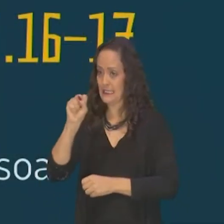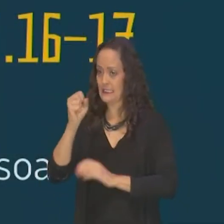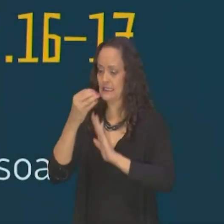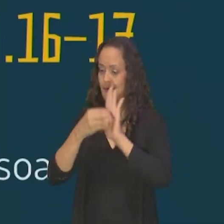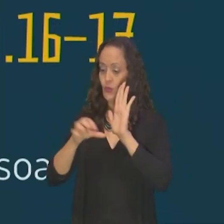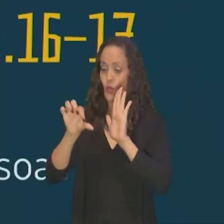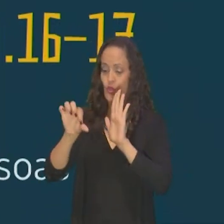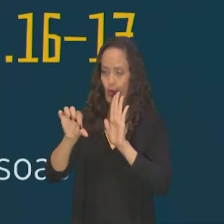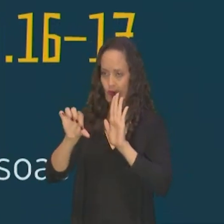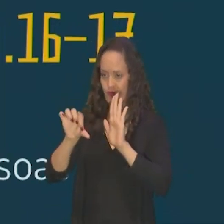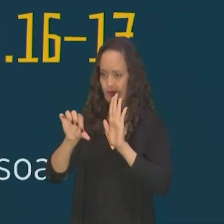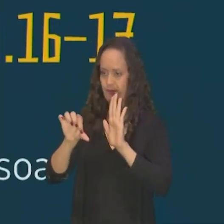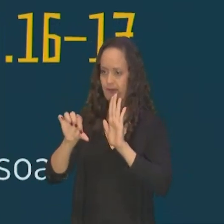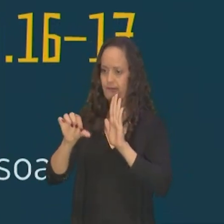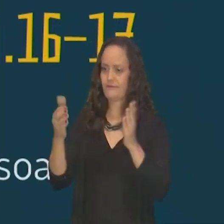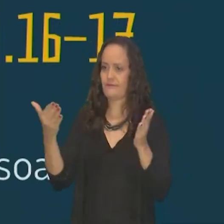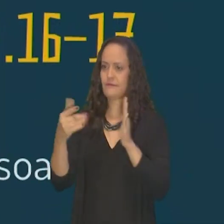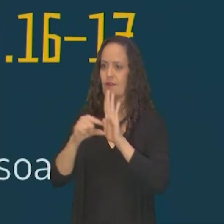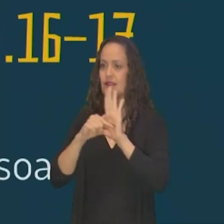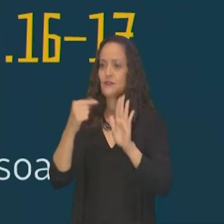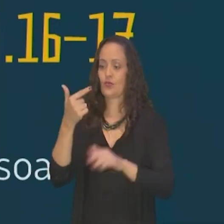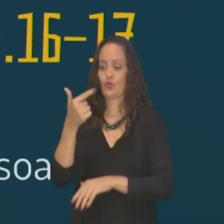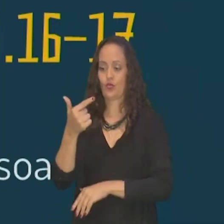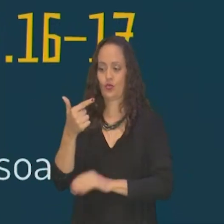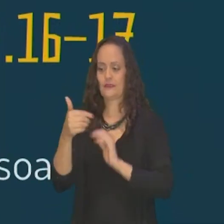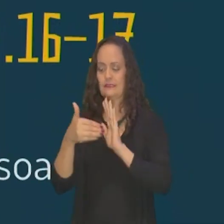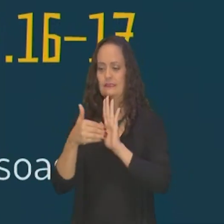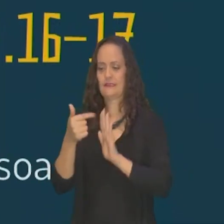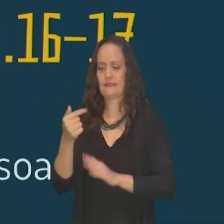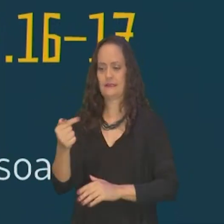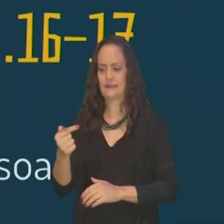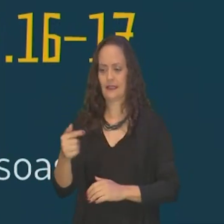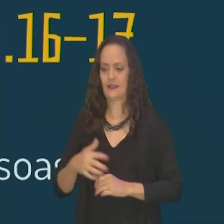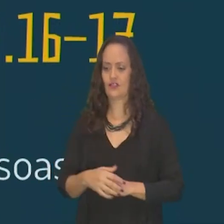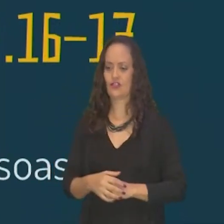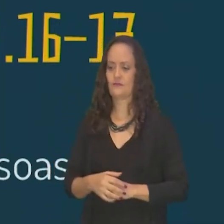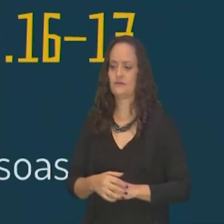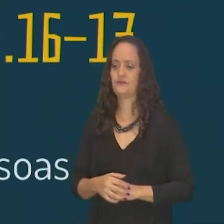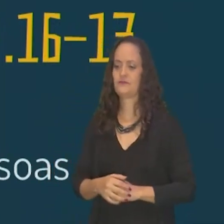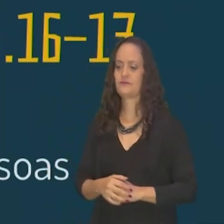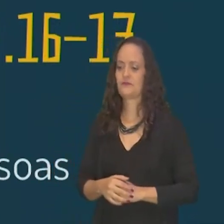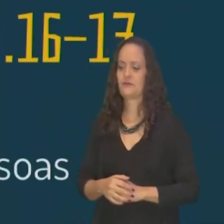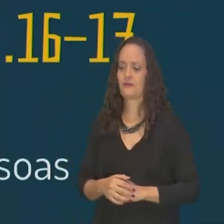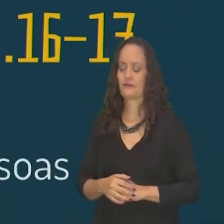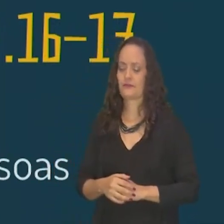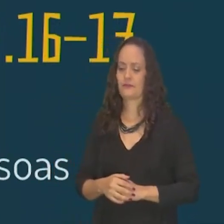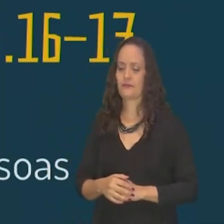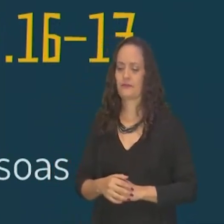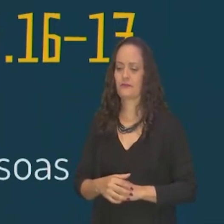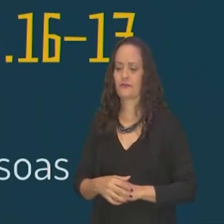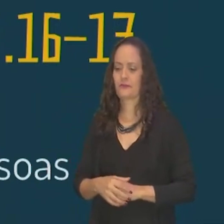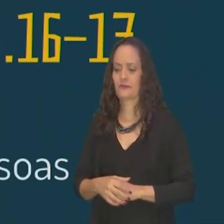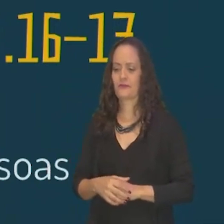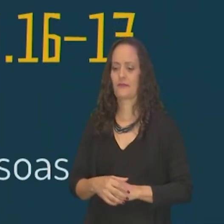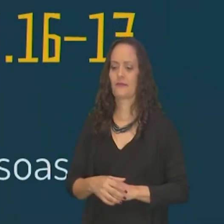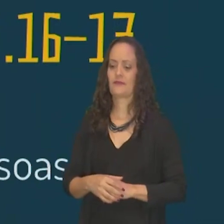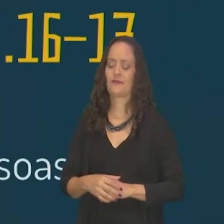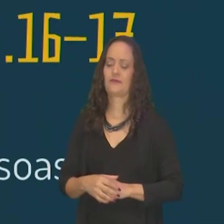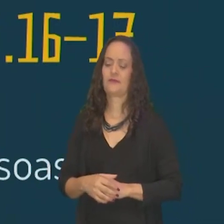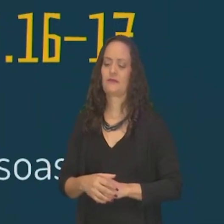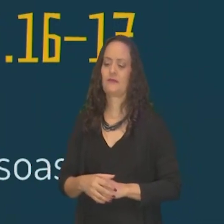7, agora o Isaías 9, nós encontramos os versos 2 a 7,